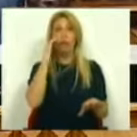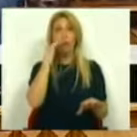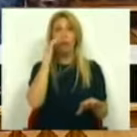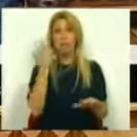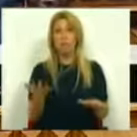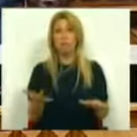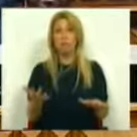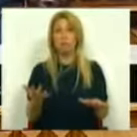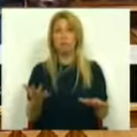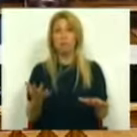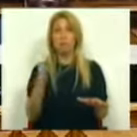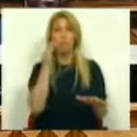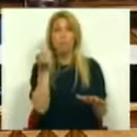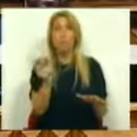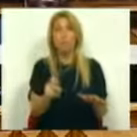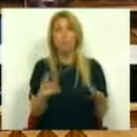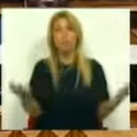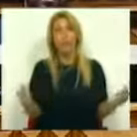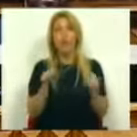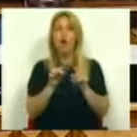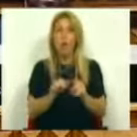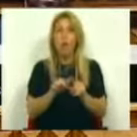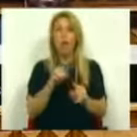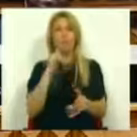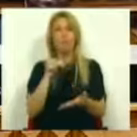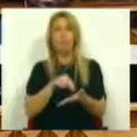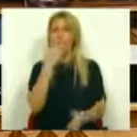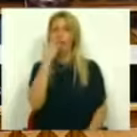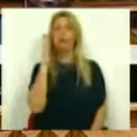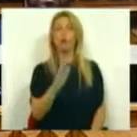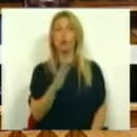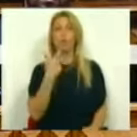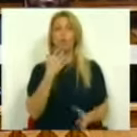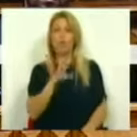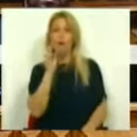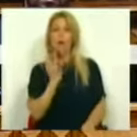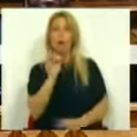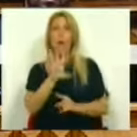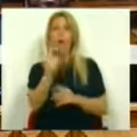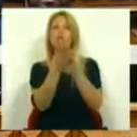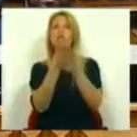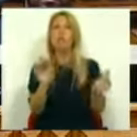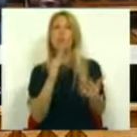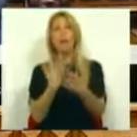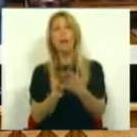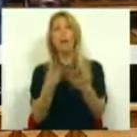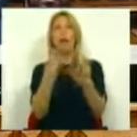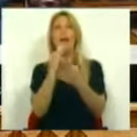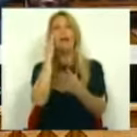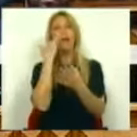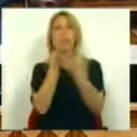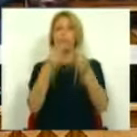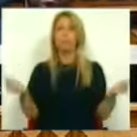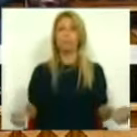também com essa postura que nós devemos encarar as soluções para a crise. Isto é, para além de sermos parte